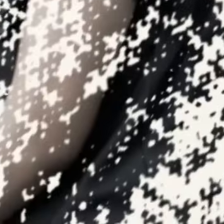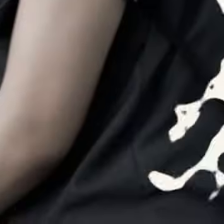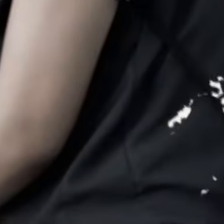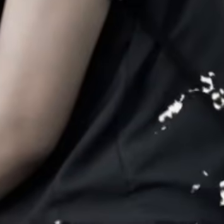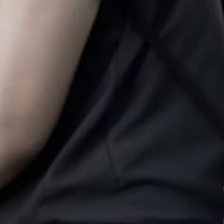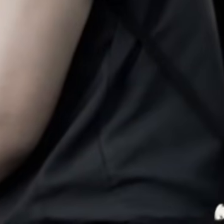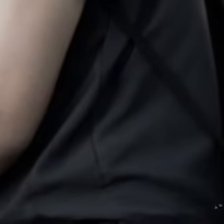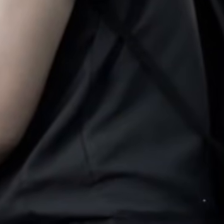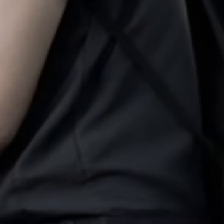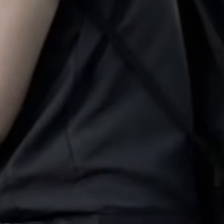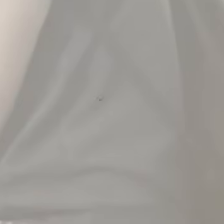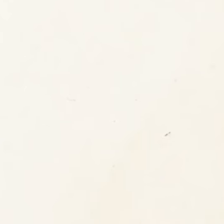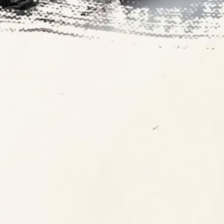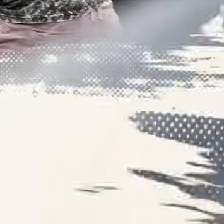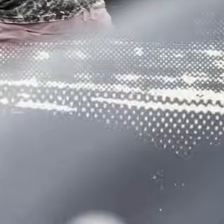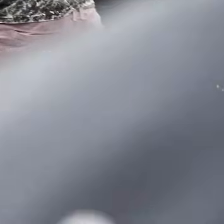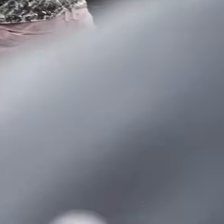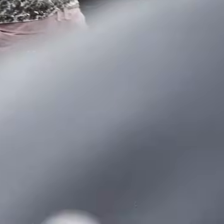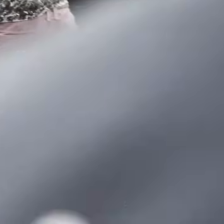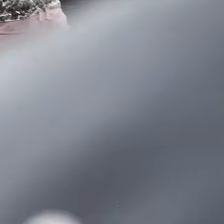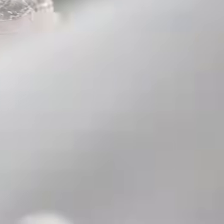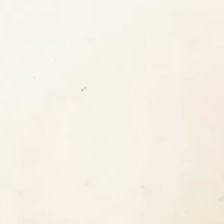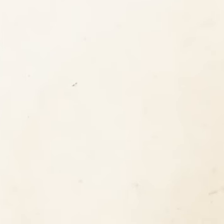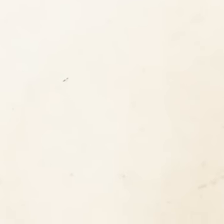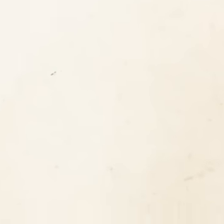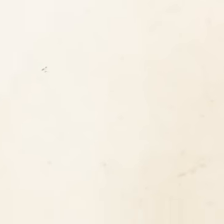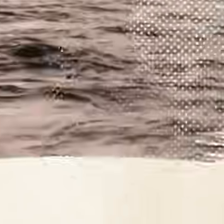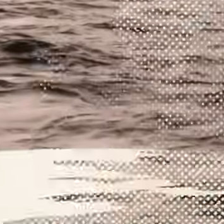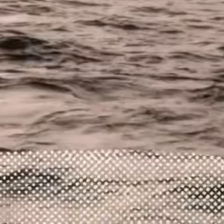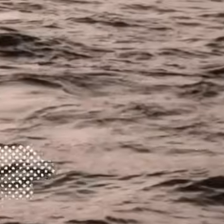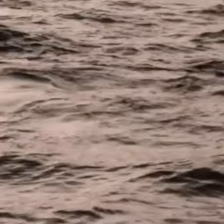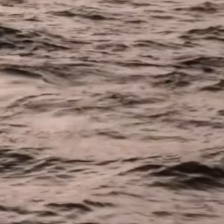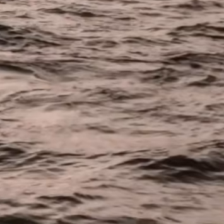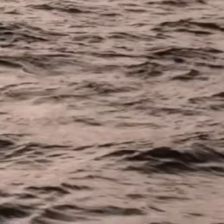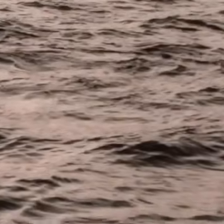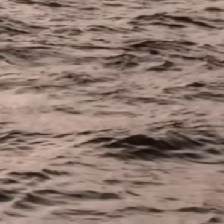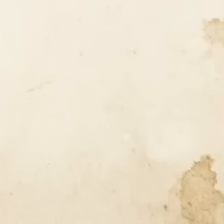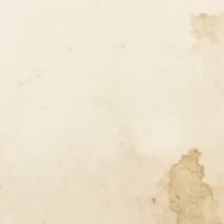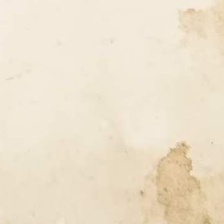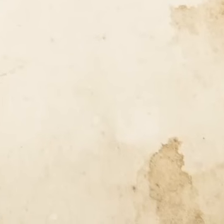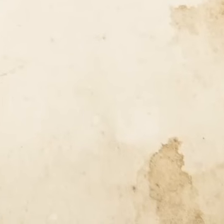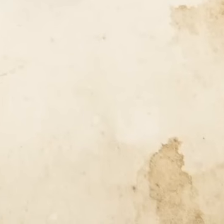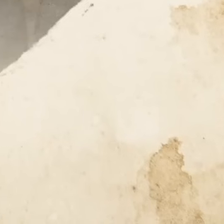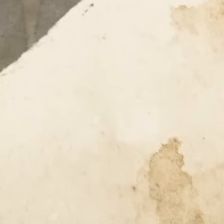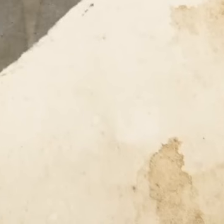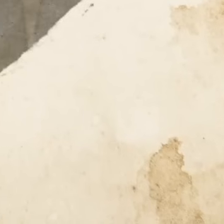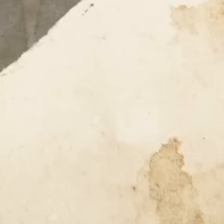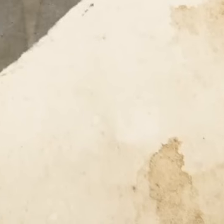Senhor.